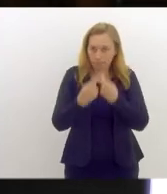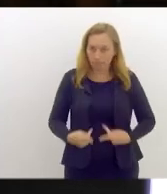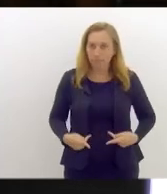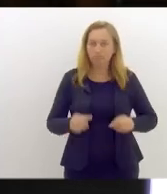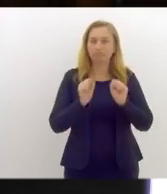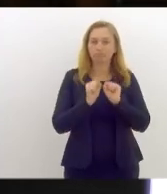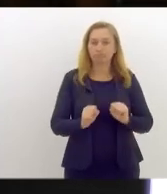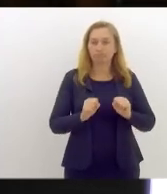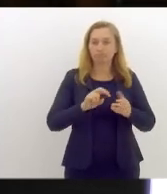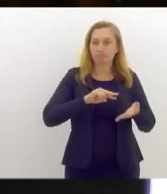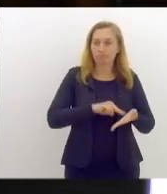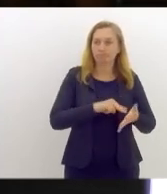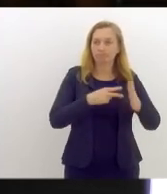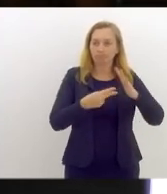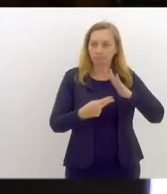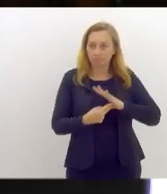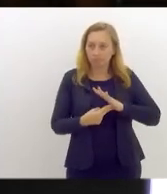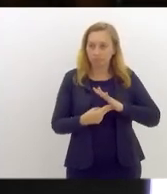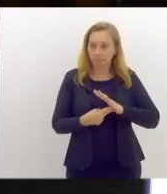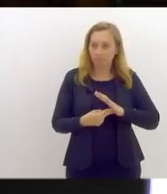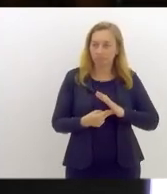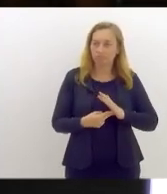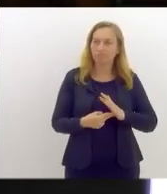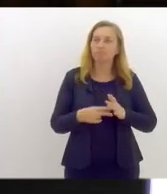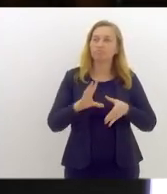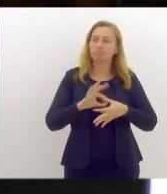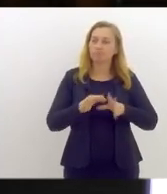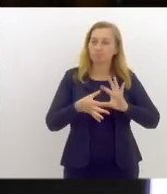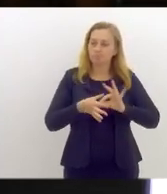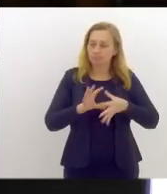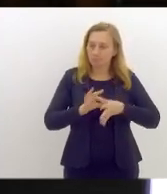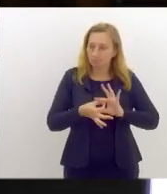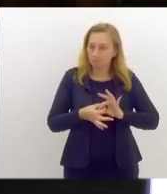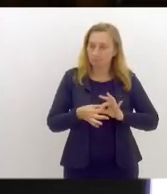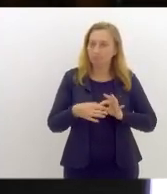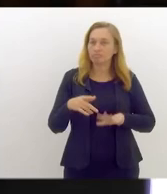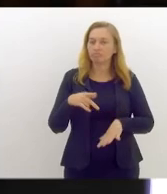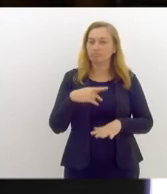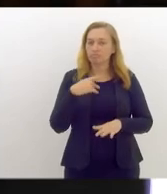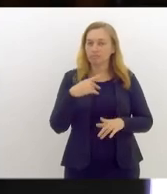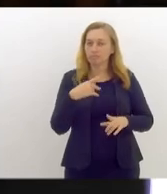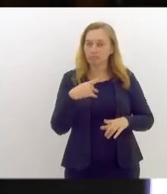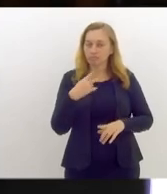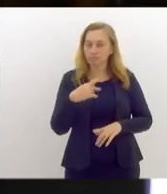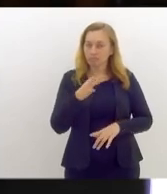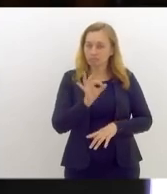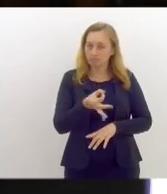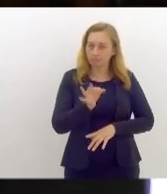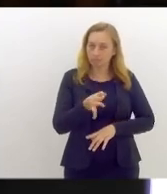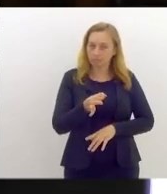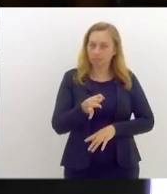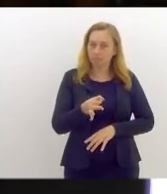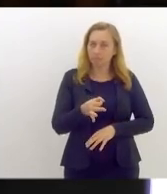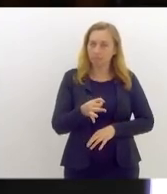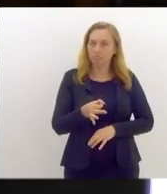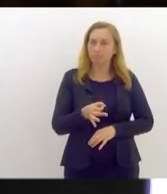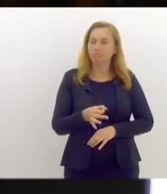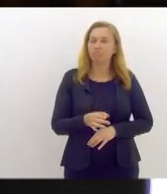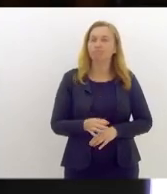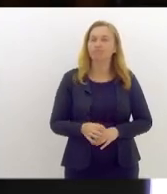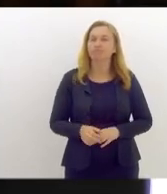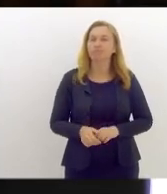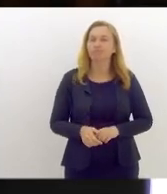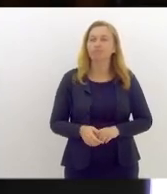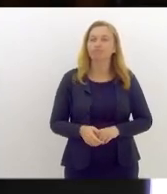poder interpretar e contextualizar aquela expressão legal quer é é espacialmente